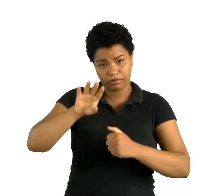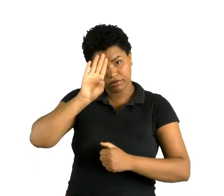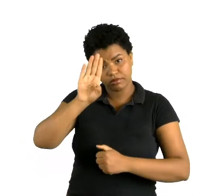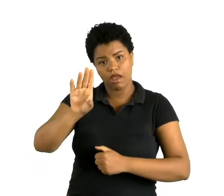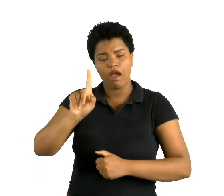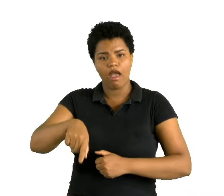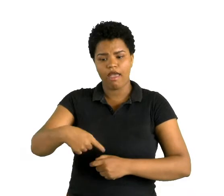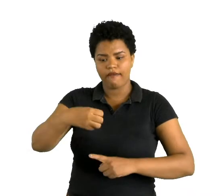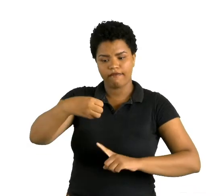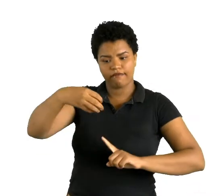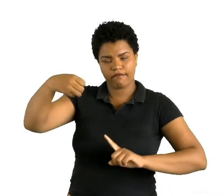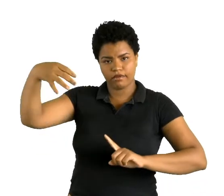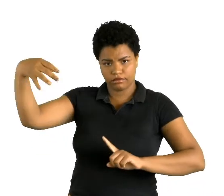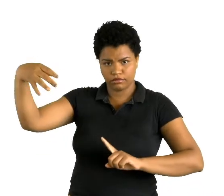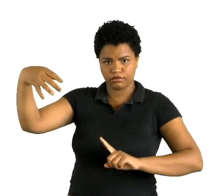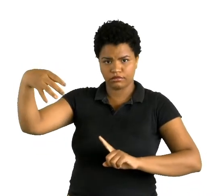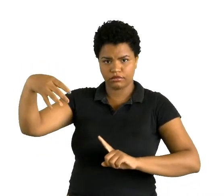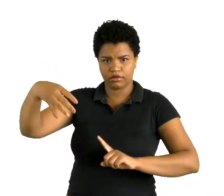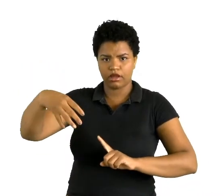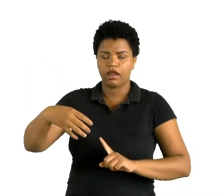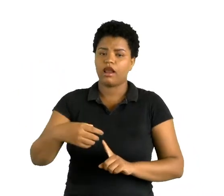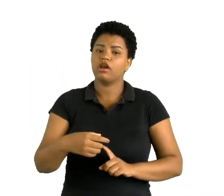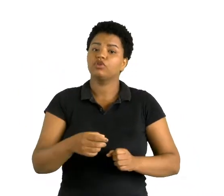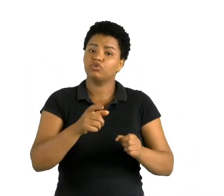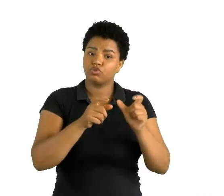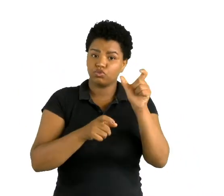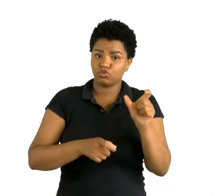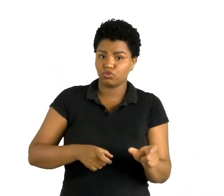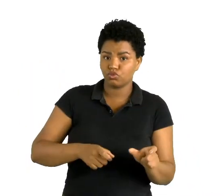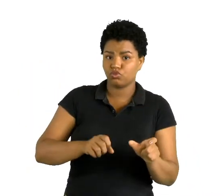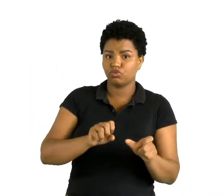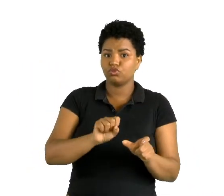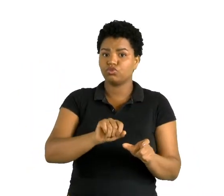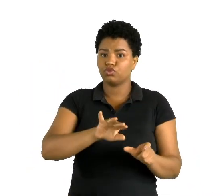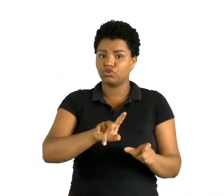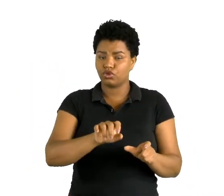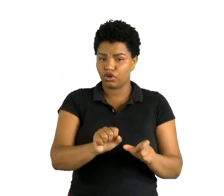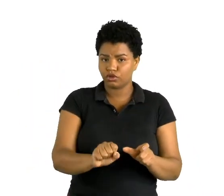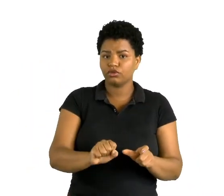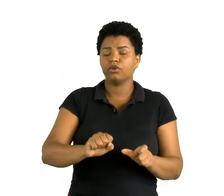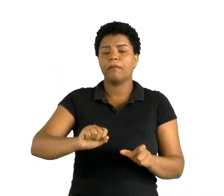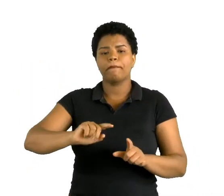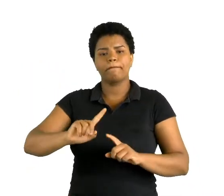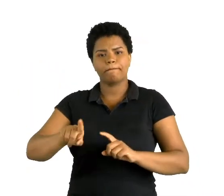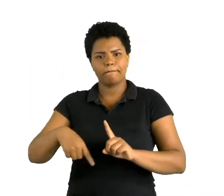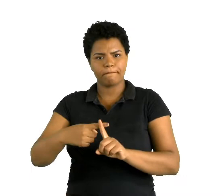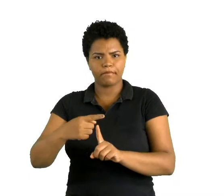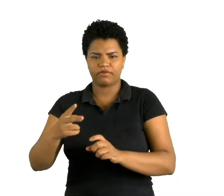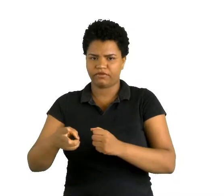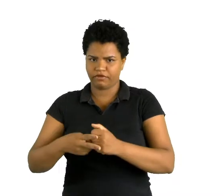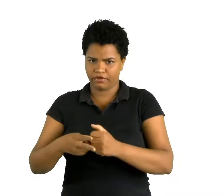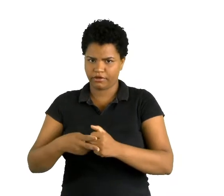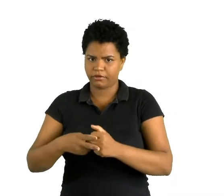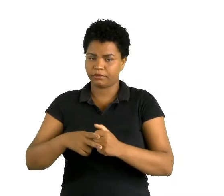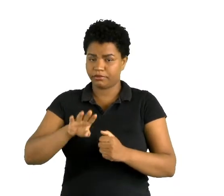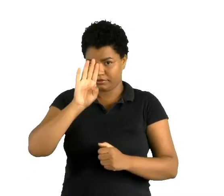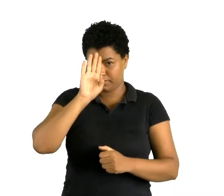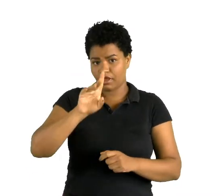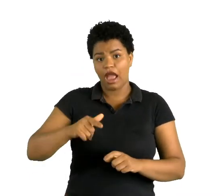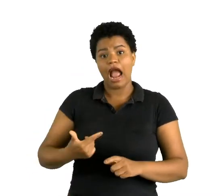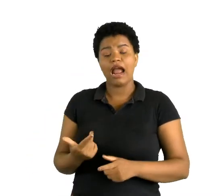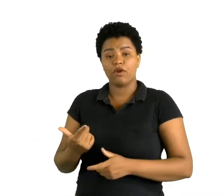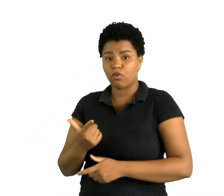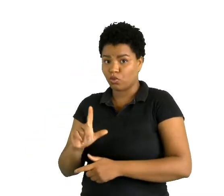eu tenho sujeito mais verbo principal. Enquanto no Present Continuous, eu já tenho a outra formação, que é o quê?